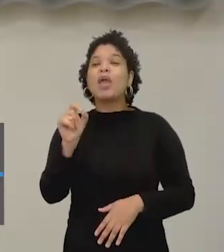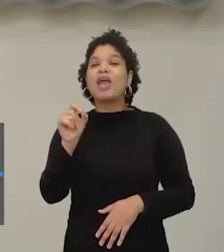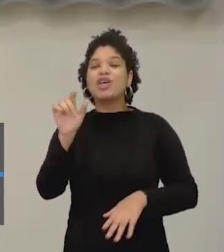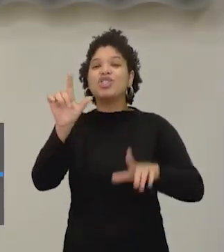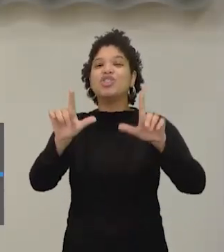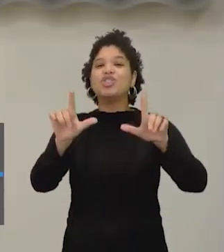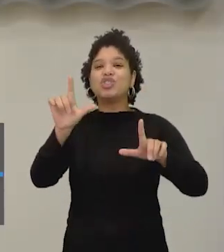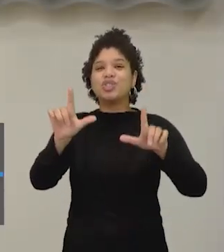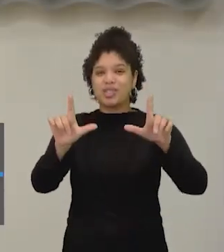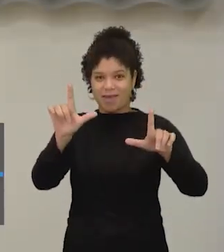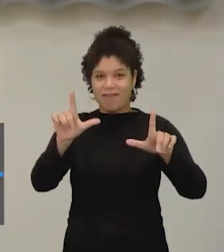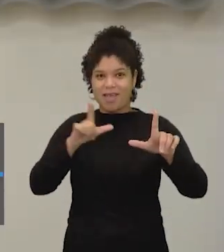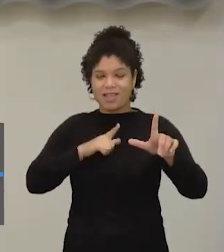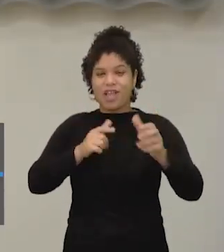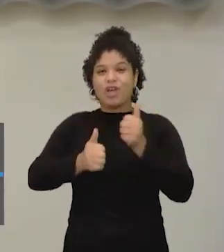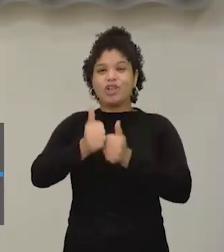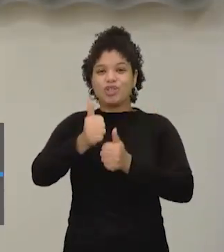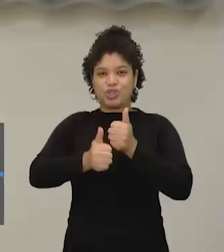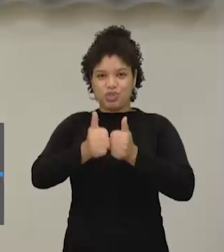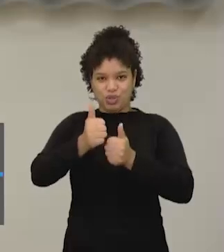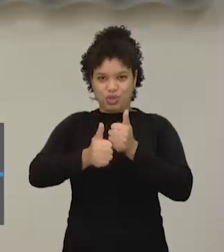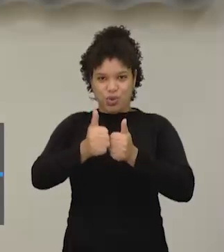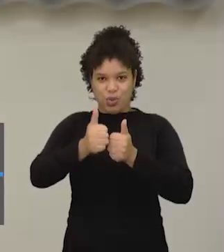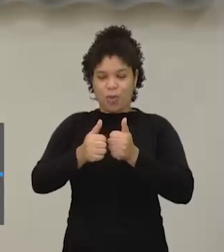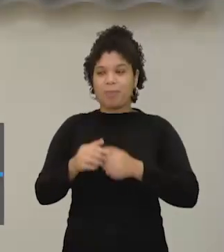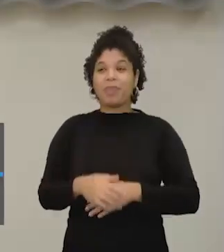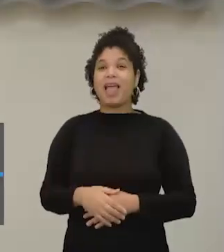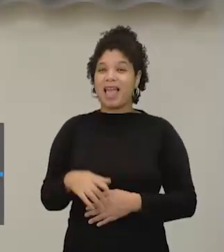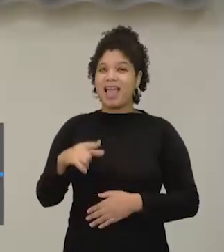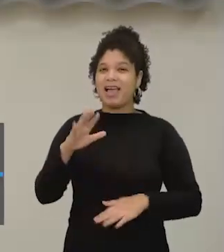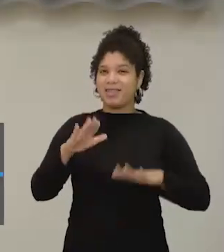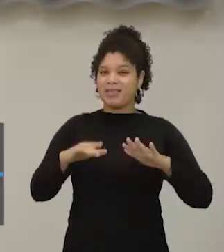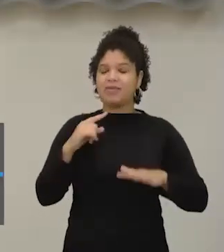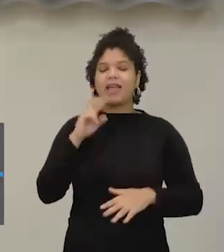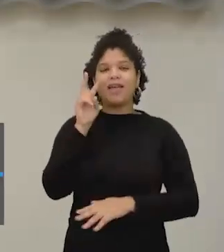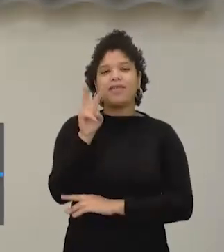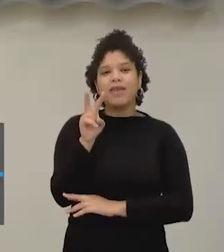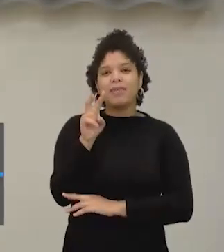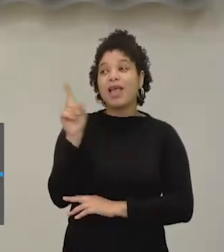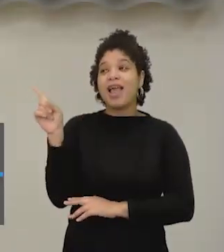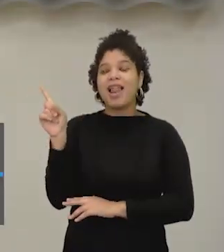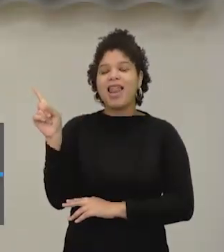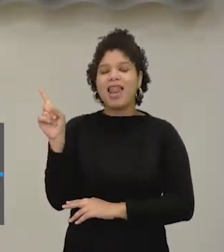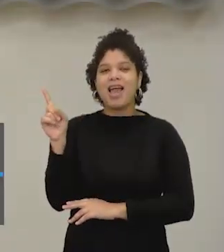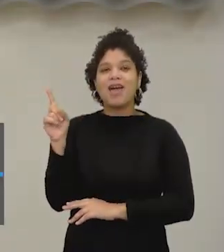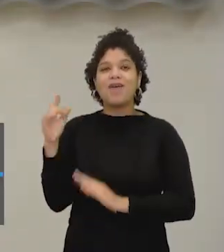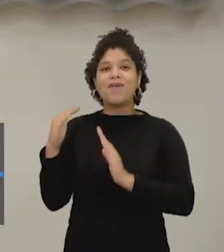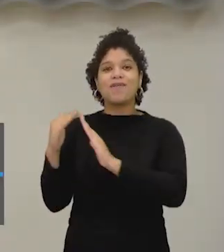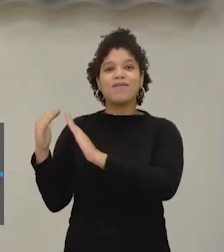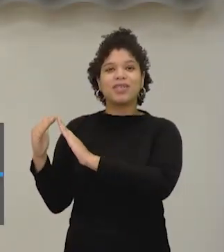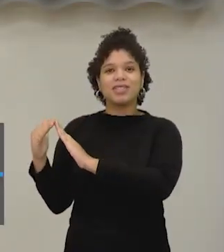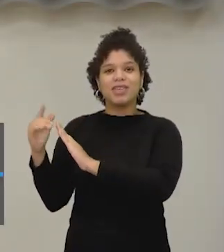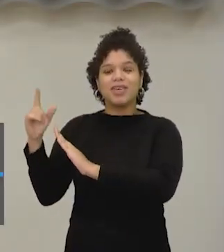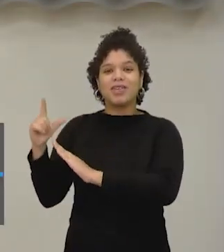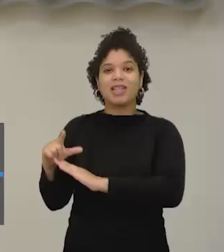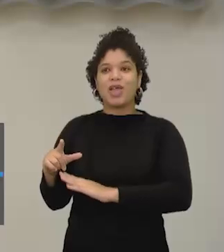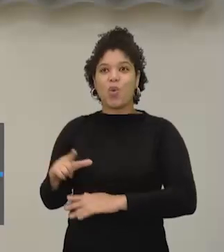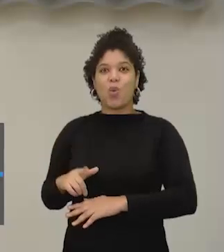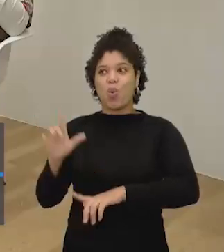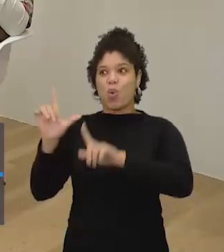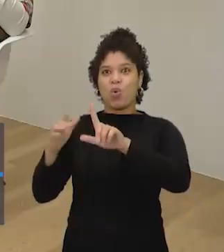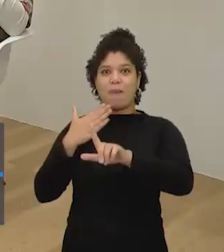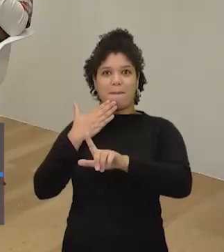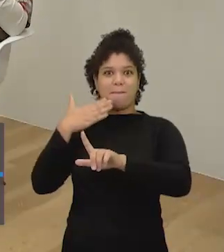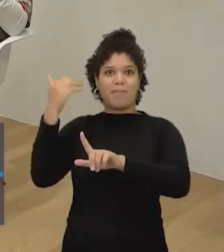você tem uma antena normal e o vizinho tem TV a cabo. Aí você sabe anteriormente quando foi feito o gol. A mesma coisa. Por